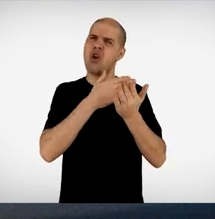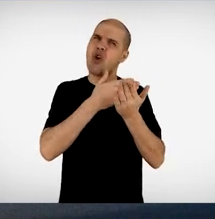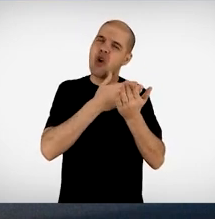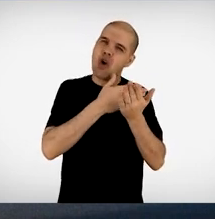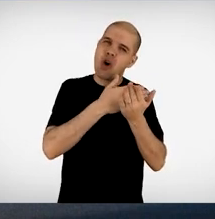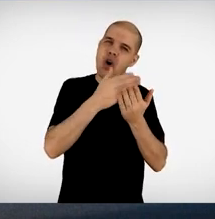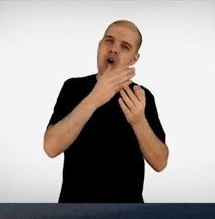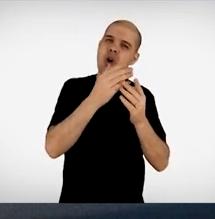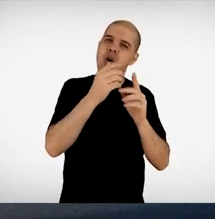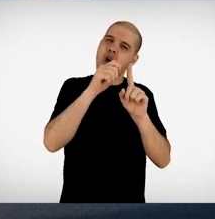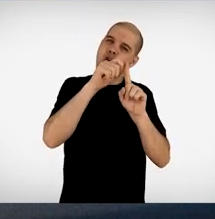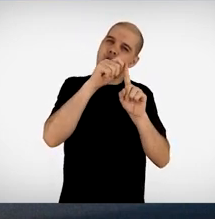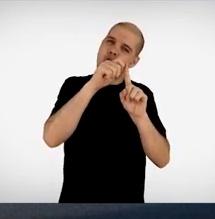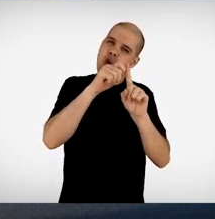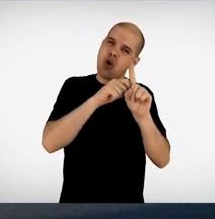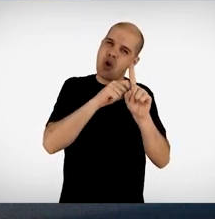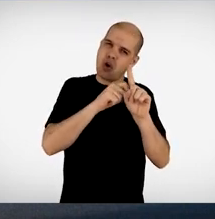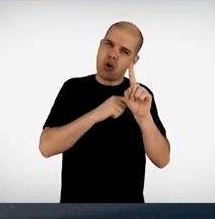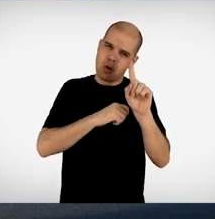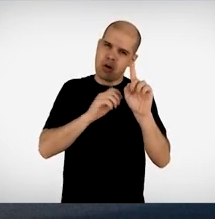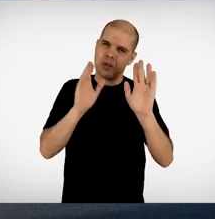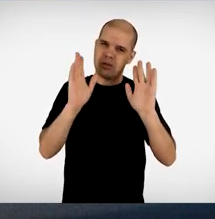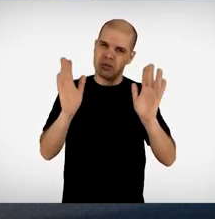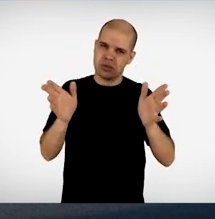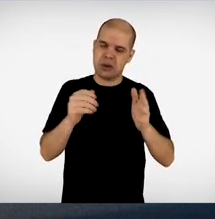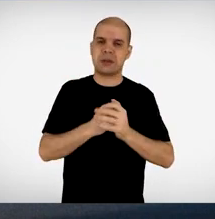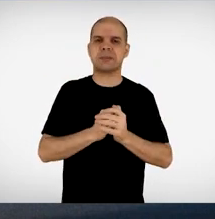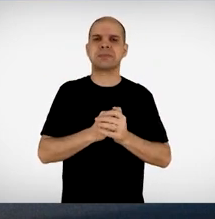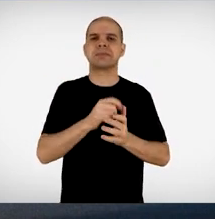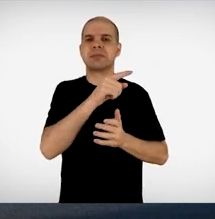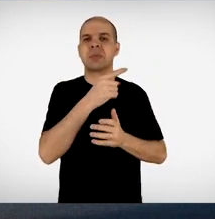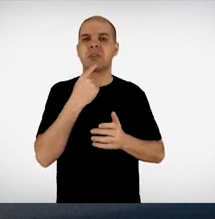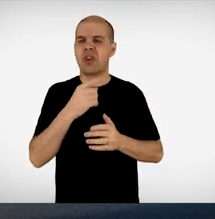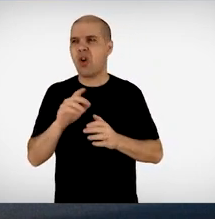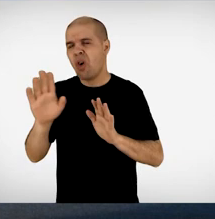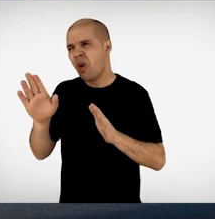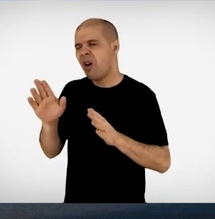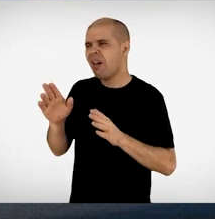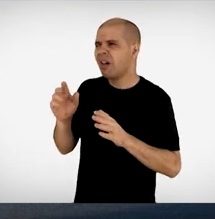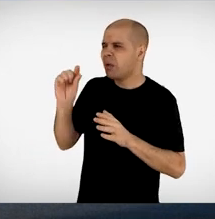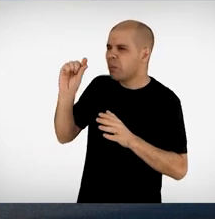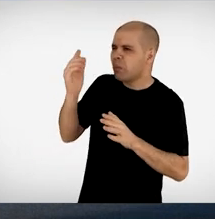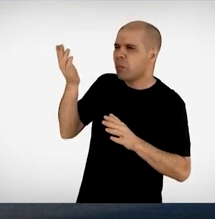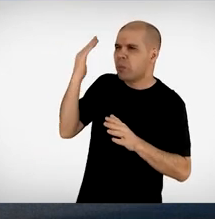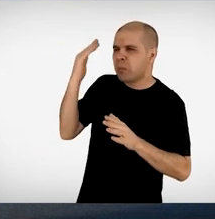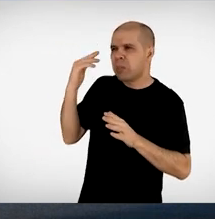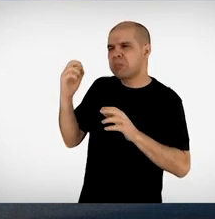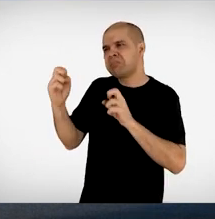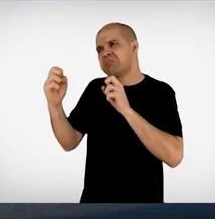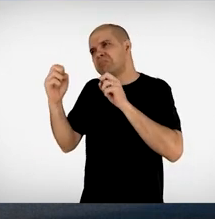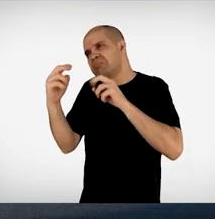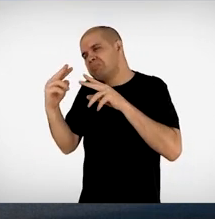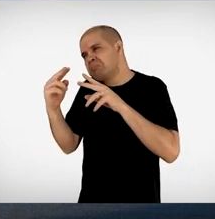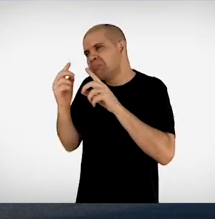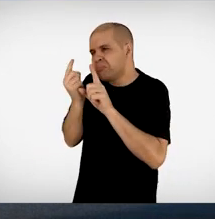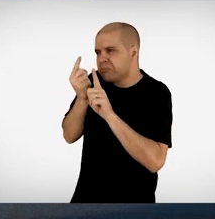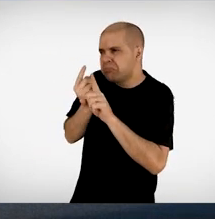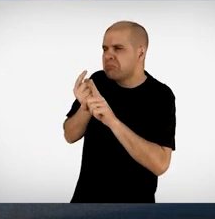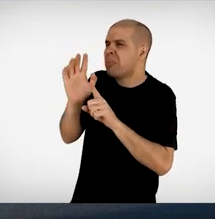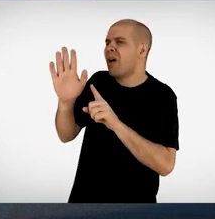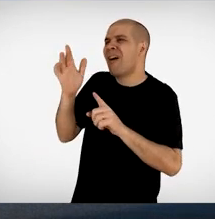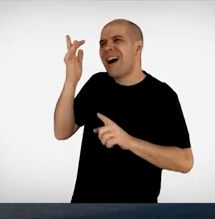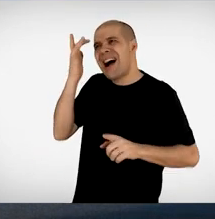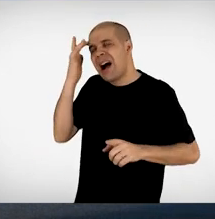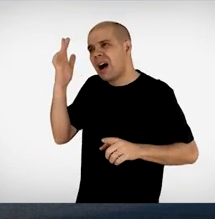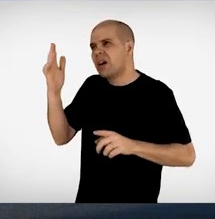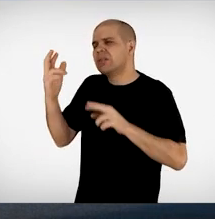namorando há pouco tempo, há 1 mês. Ele veio com um papo assim para mim, não, agora a gente acabou de se conhecer, mas mais para frente um pouco, daqui 6 meses. Achava bom a